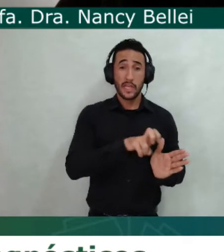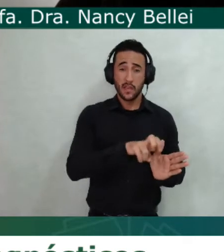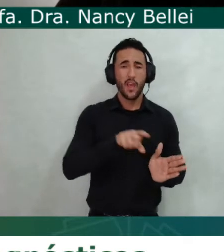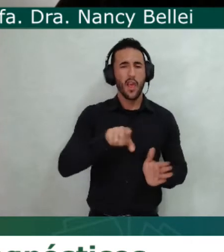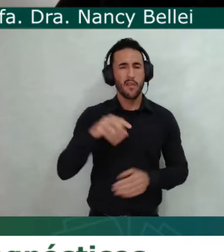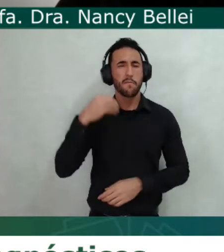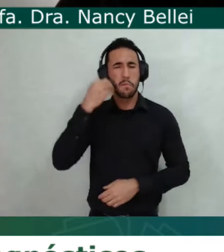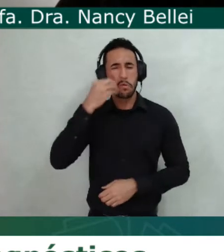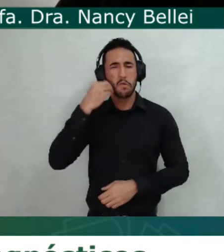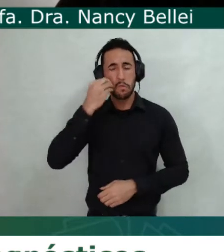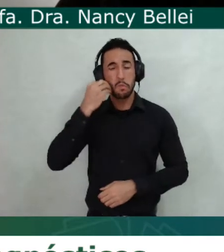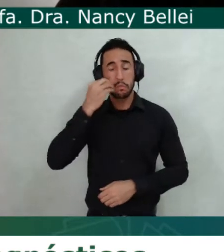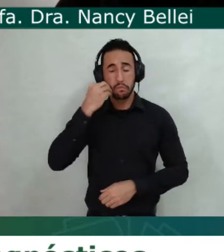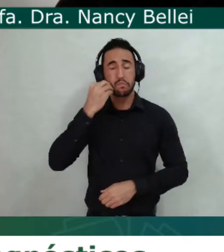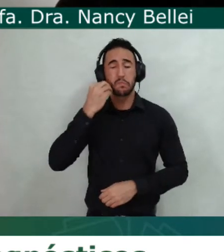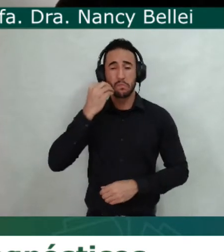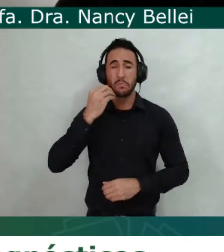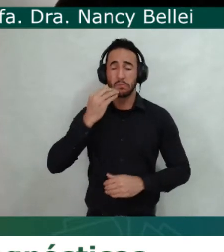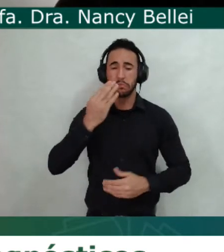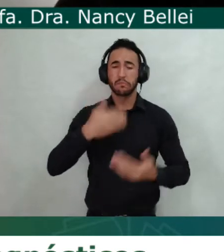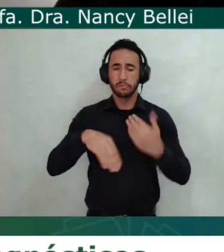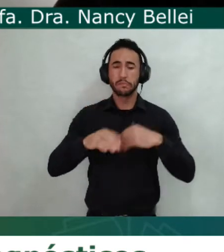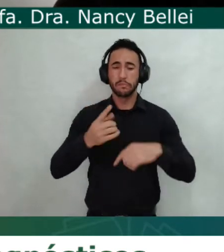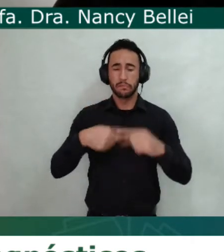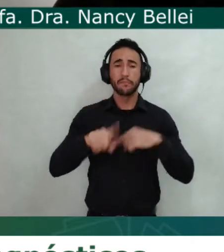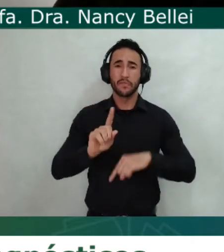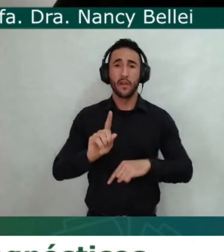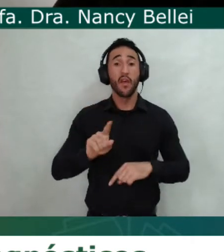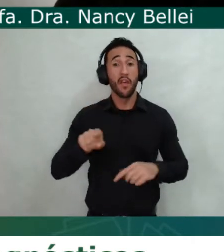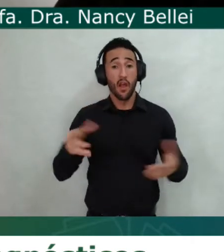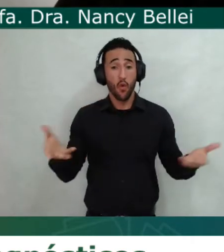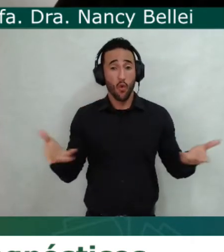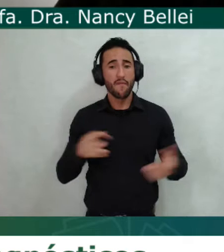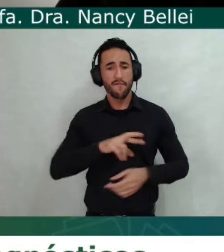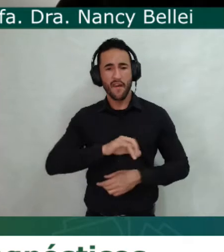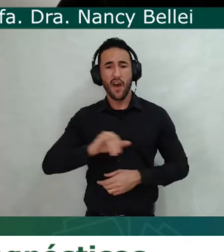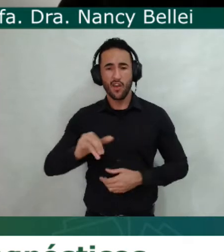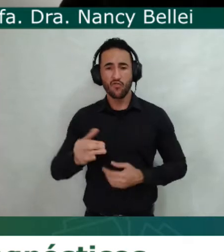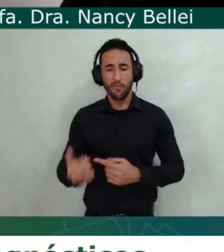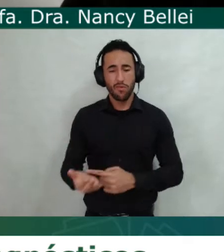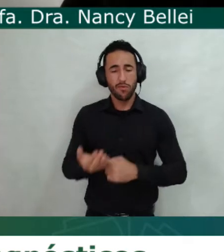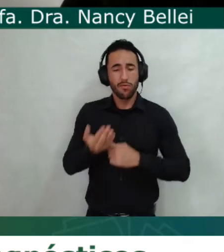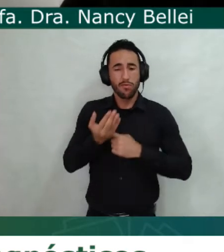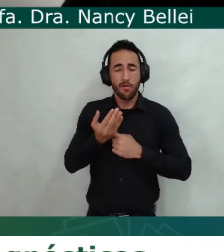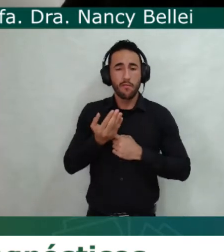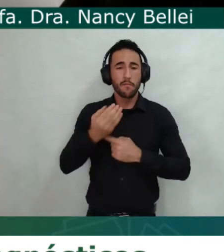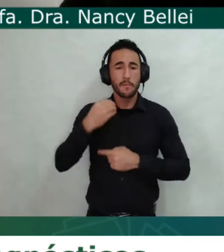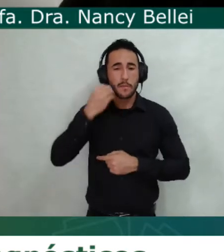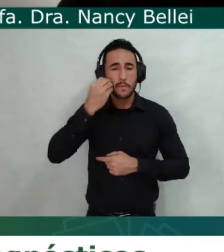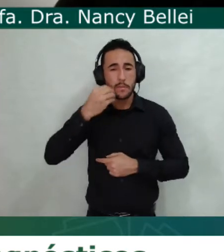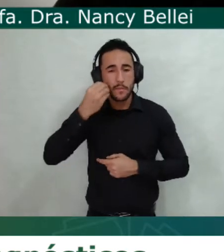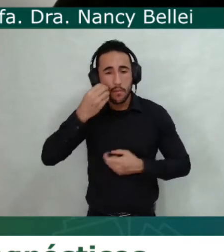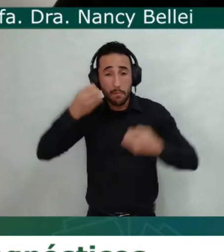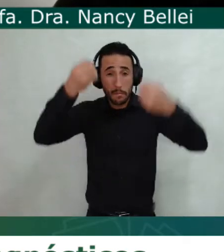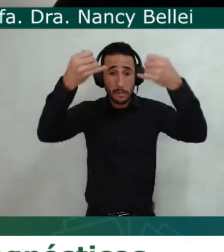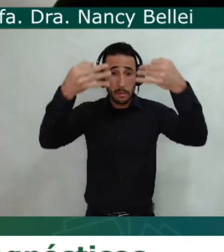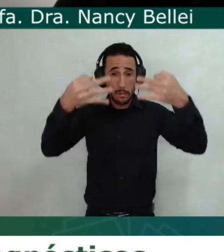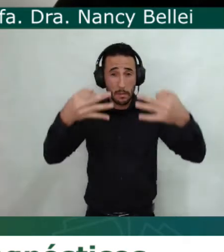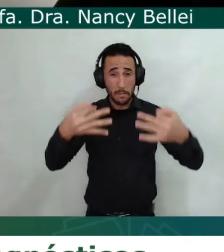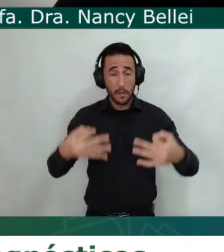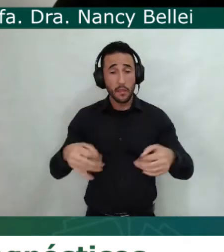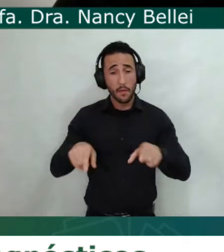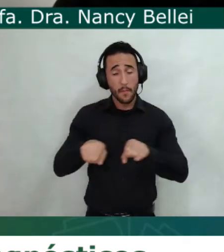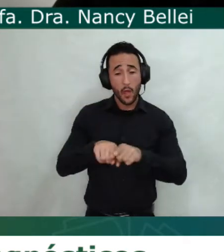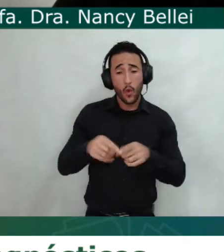contribuir muito aqui com o debate, discutindo a situação epidemiológica e até a questão da importância